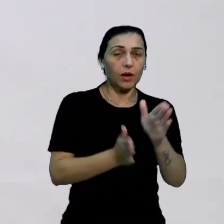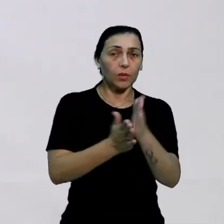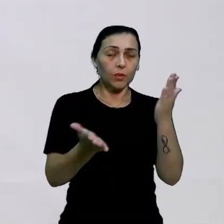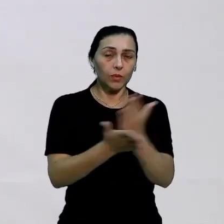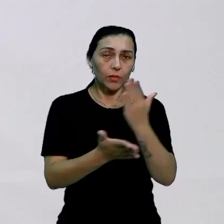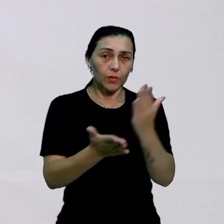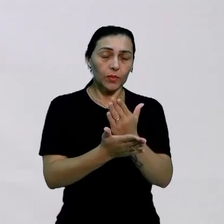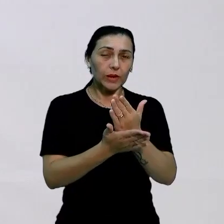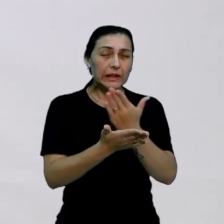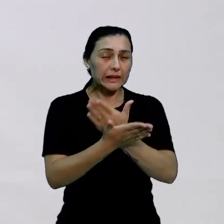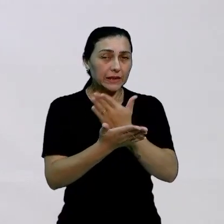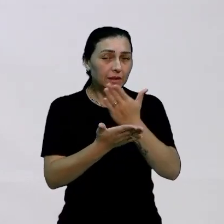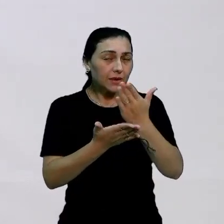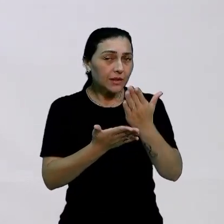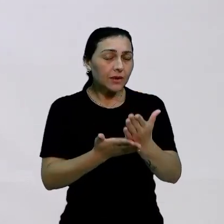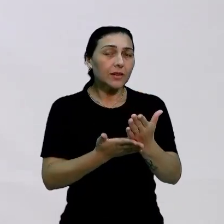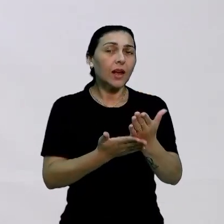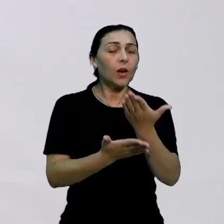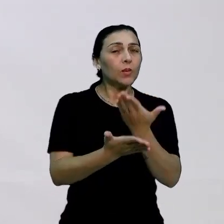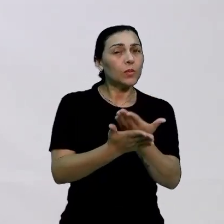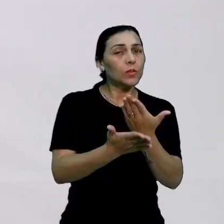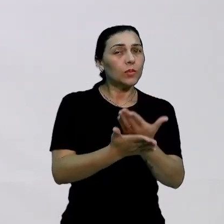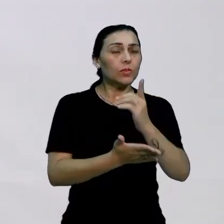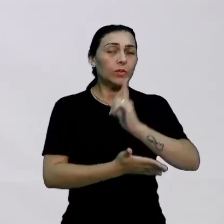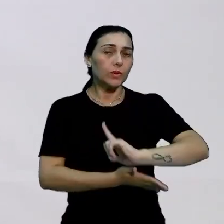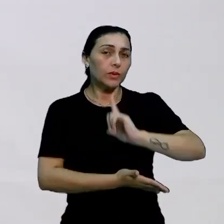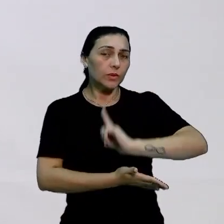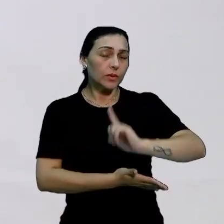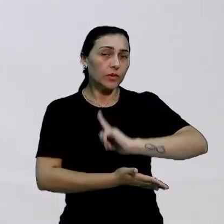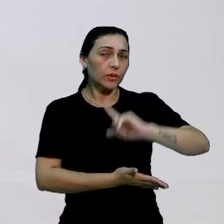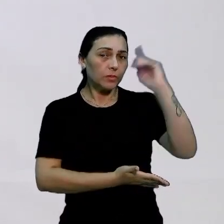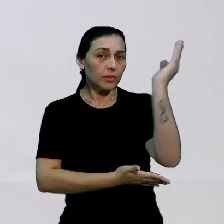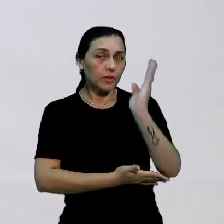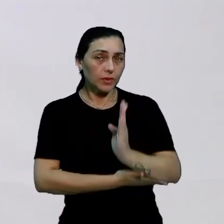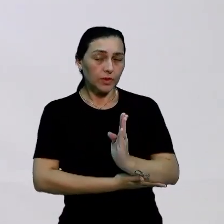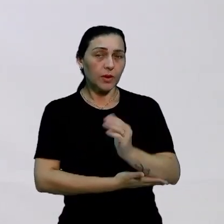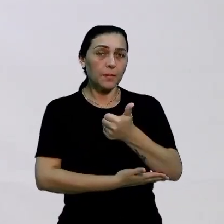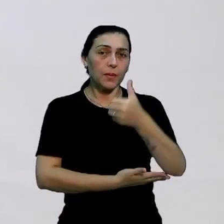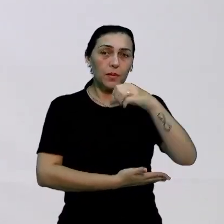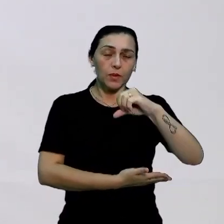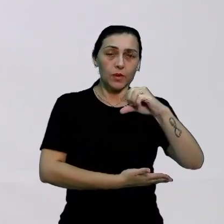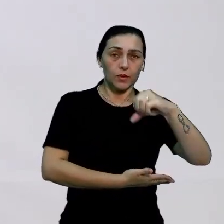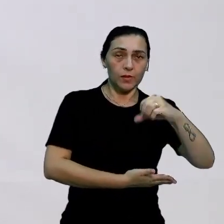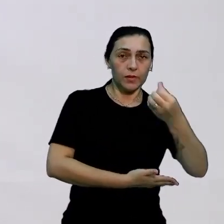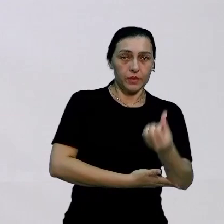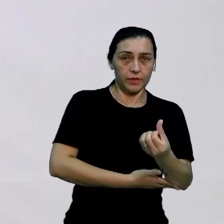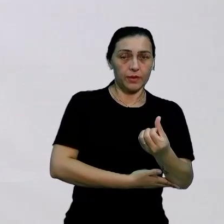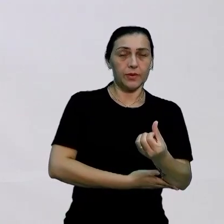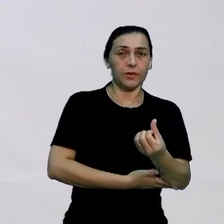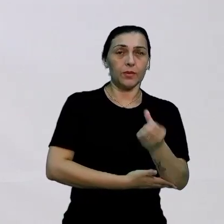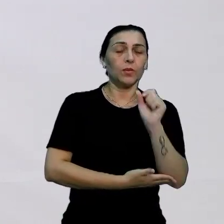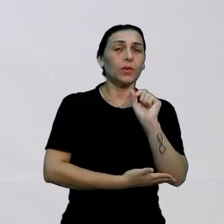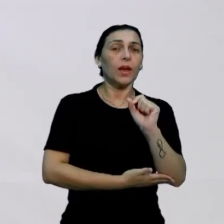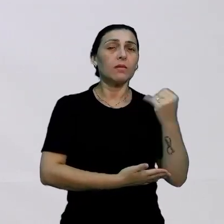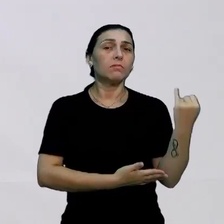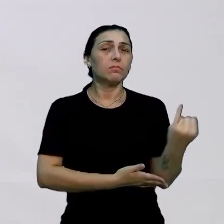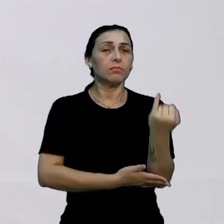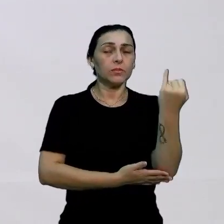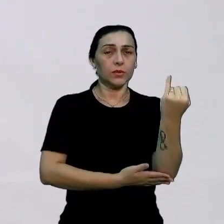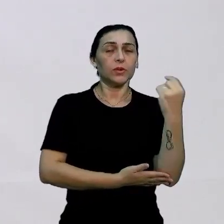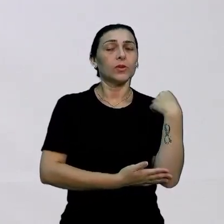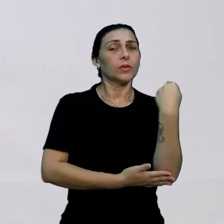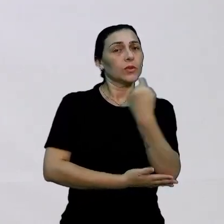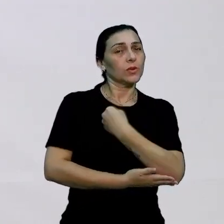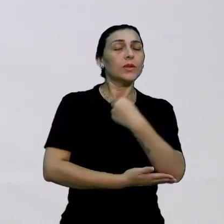livro Iniciação aos Estudos Literários, a Literatura Brasileira, de 1996, que é importante que